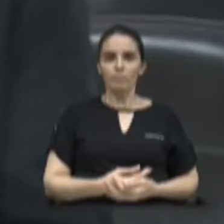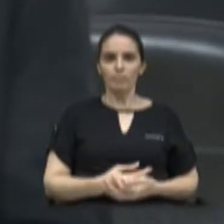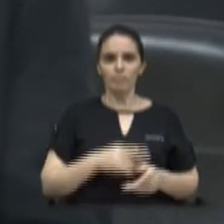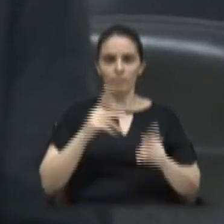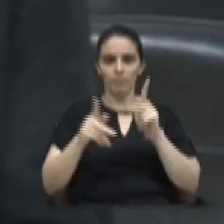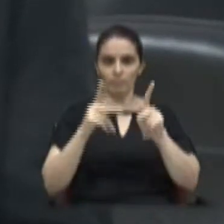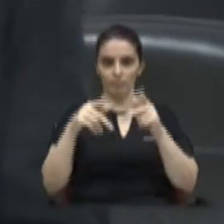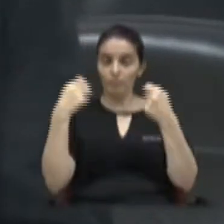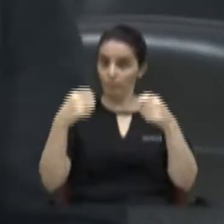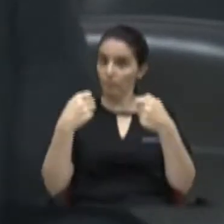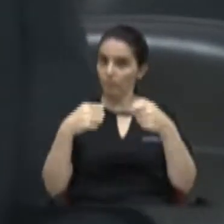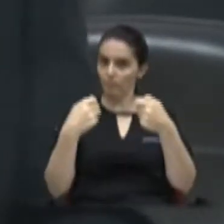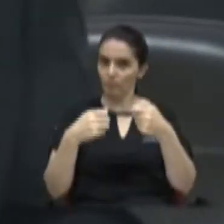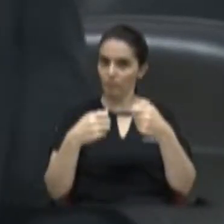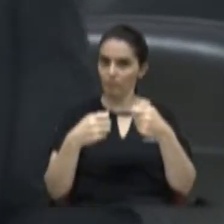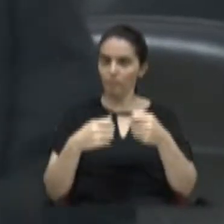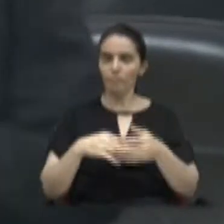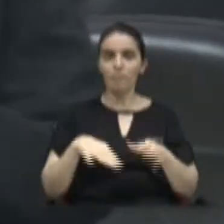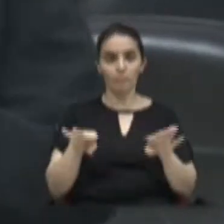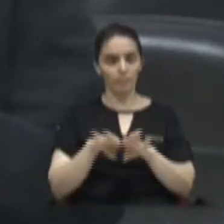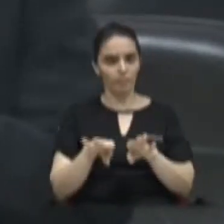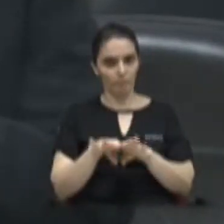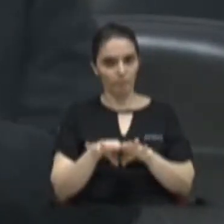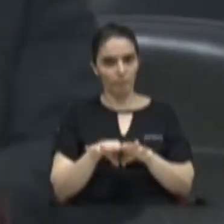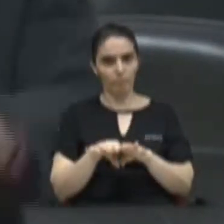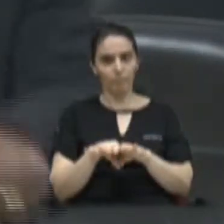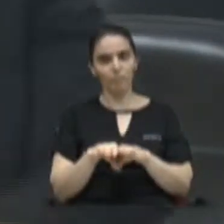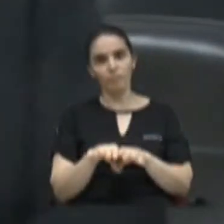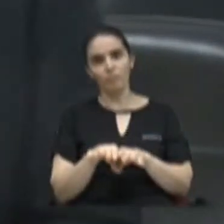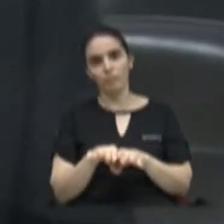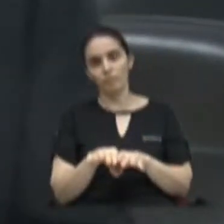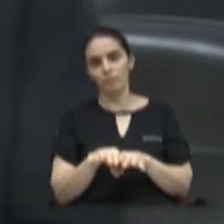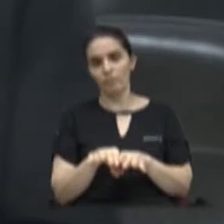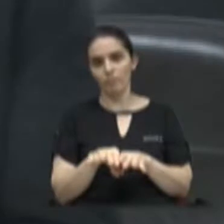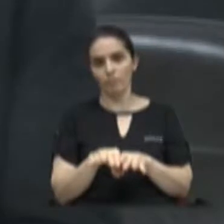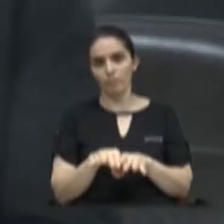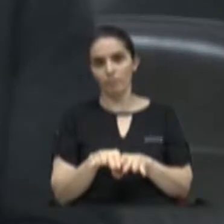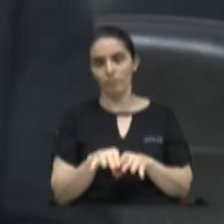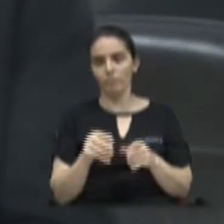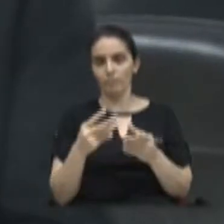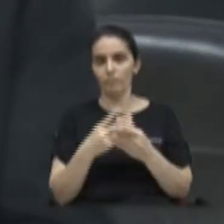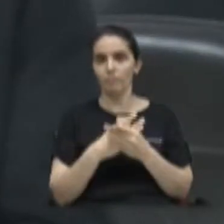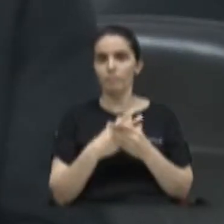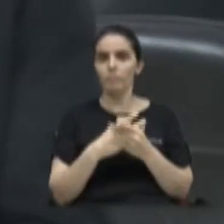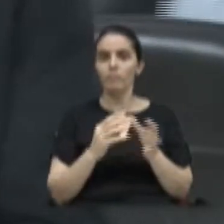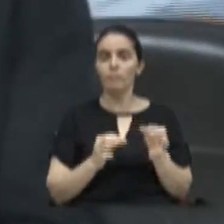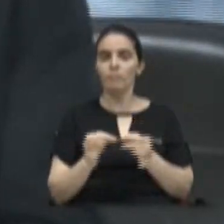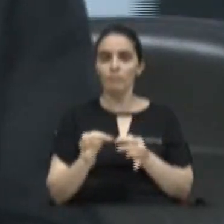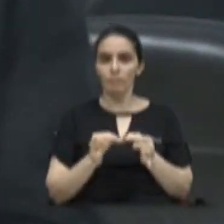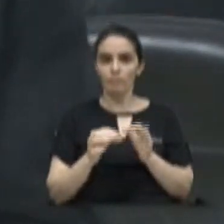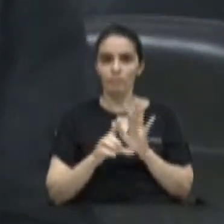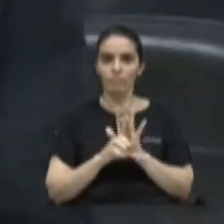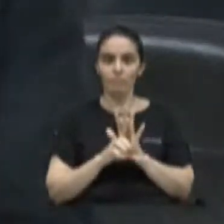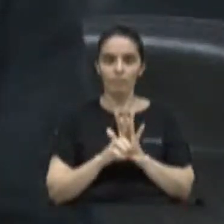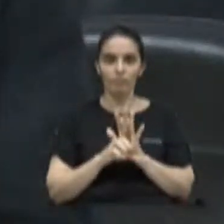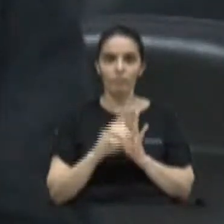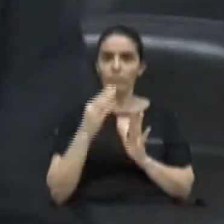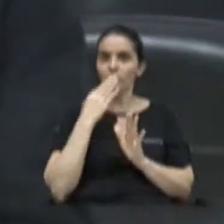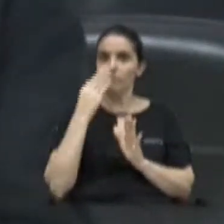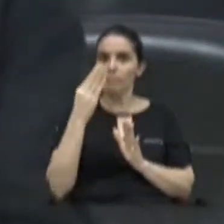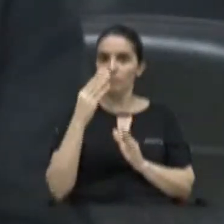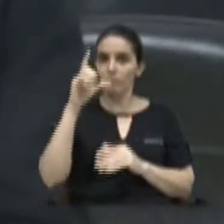população. E digo mais, tenho também nesta casa um projeto de lei que pede a redução